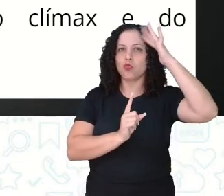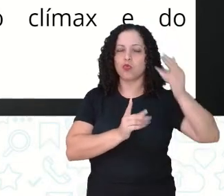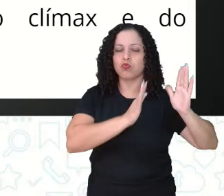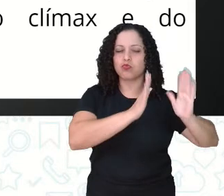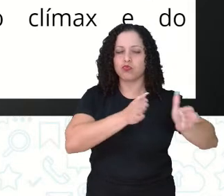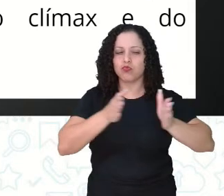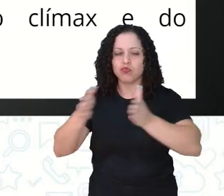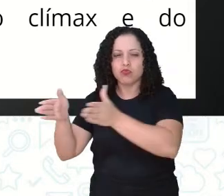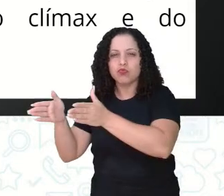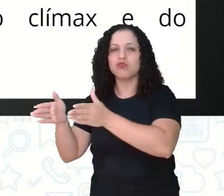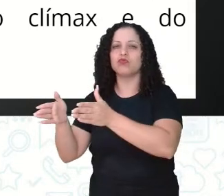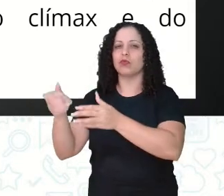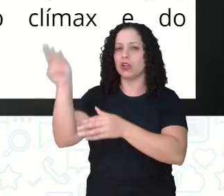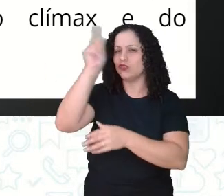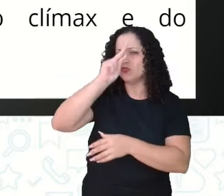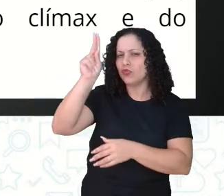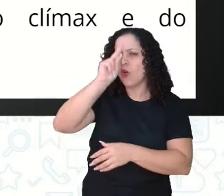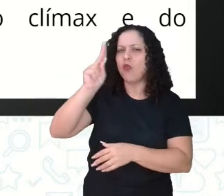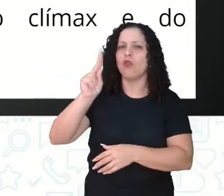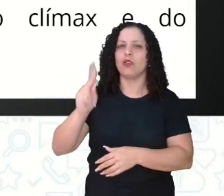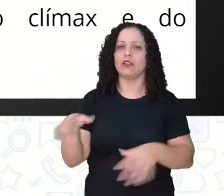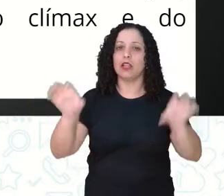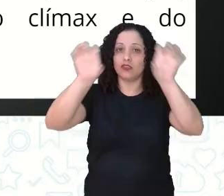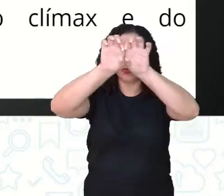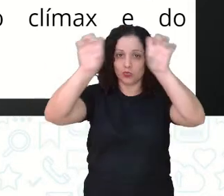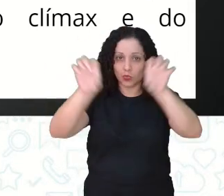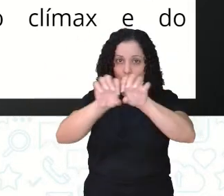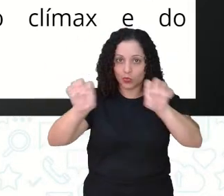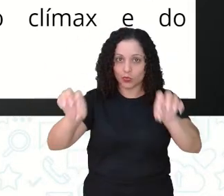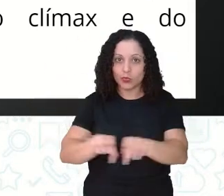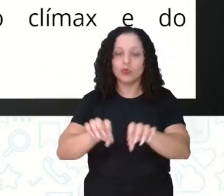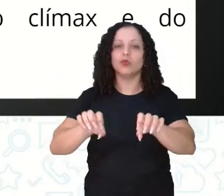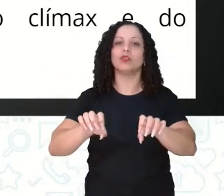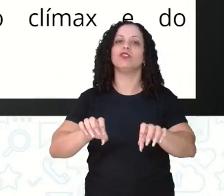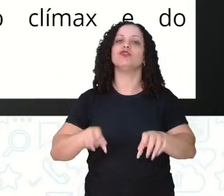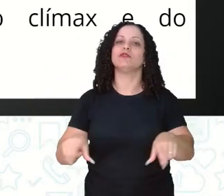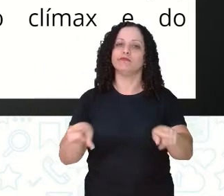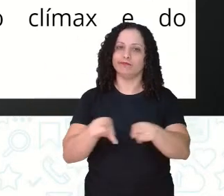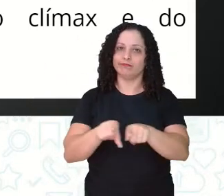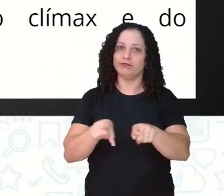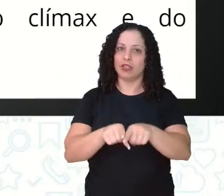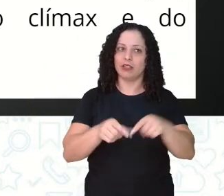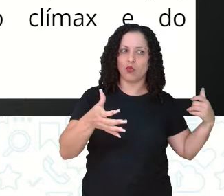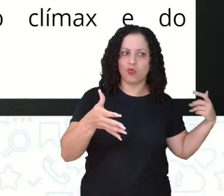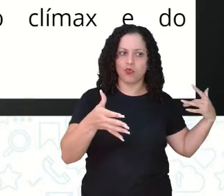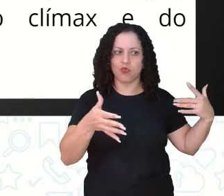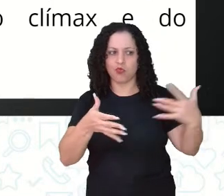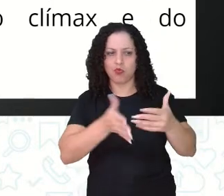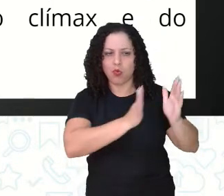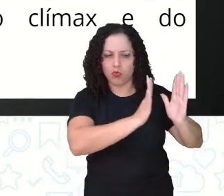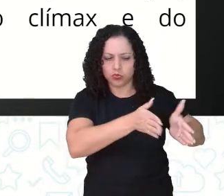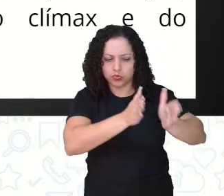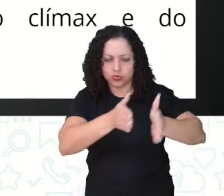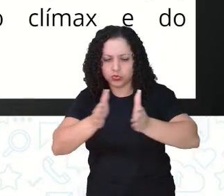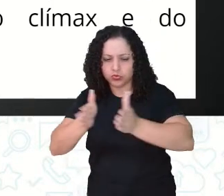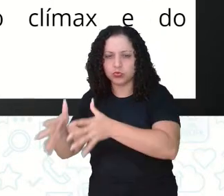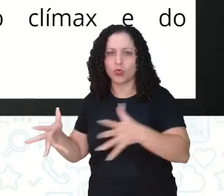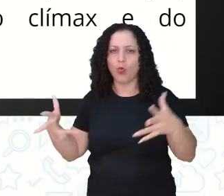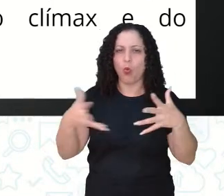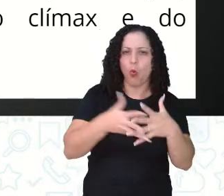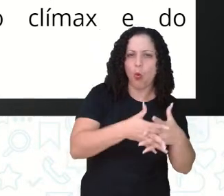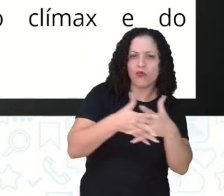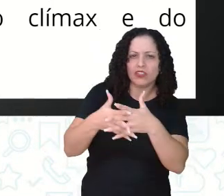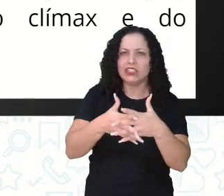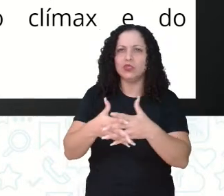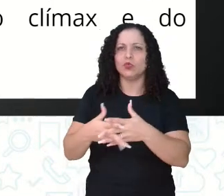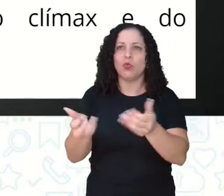de composição da trama. As estruturações das histórias narrativas normalmente seguem a lógica de apresentação, conflito, clímax e